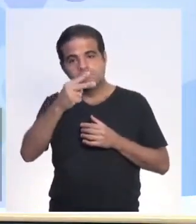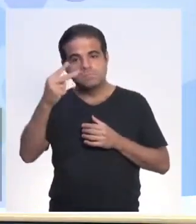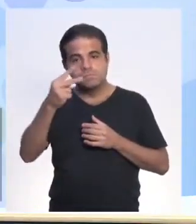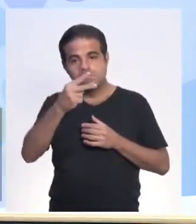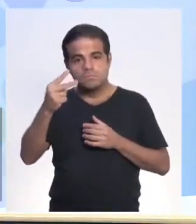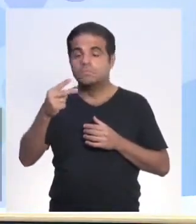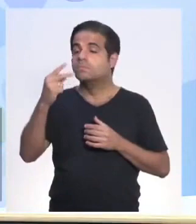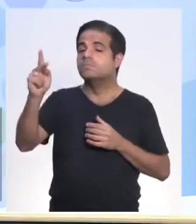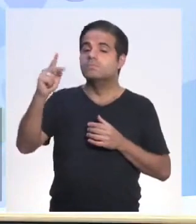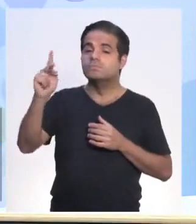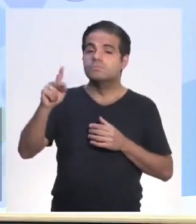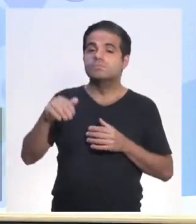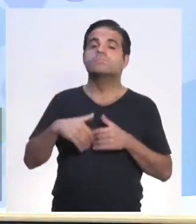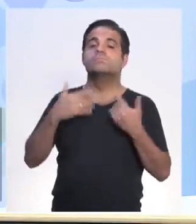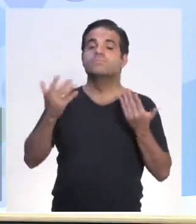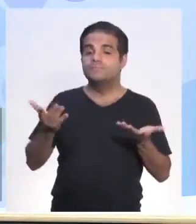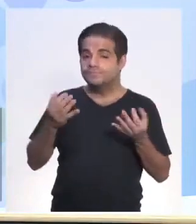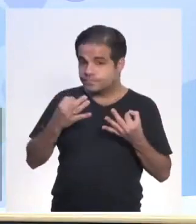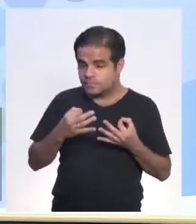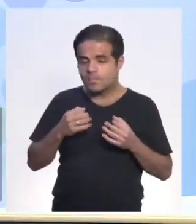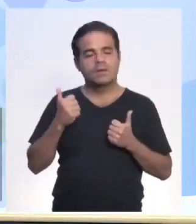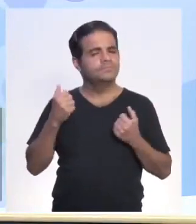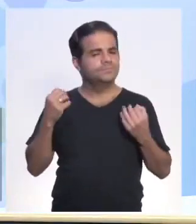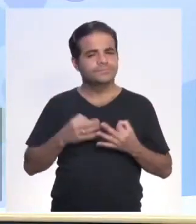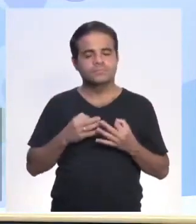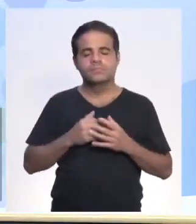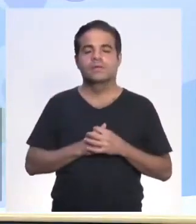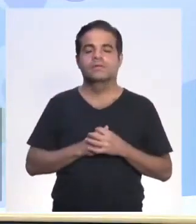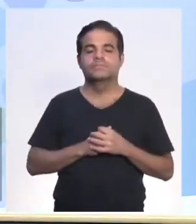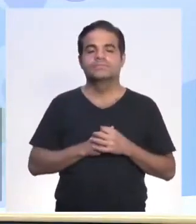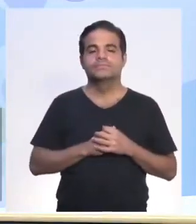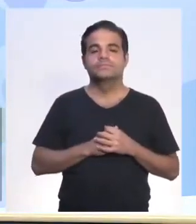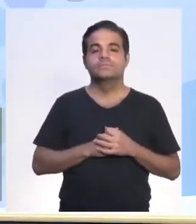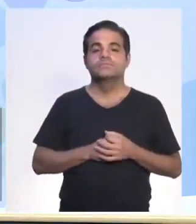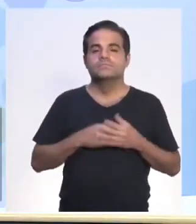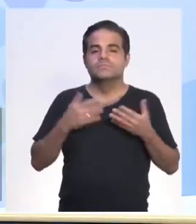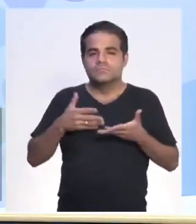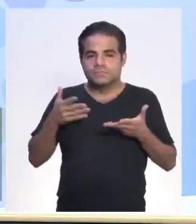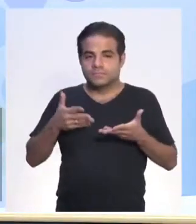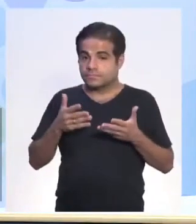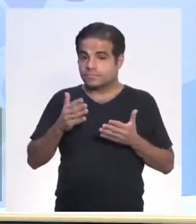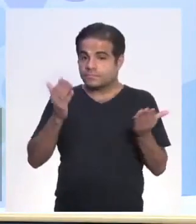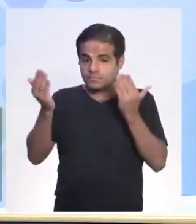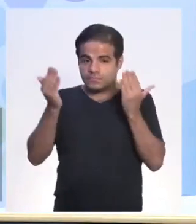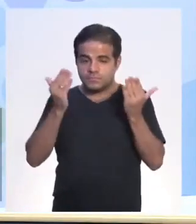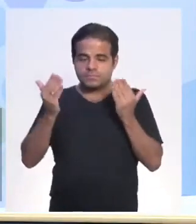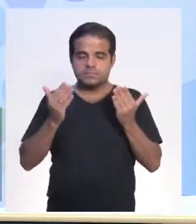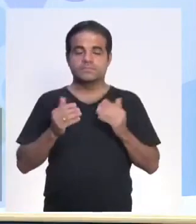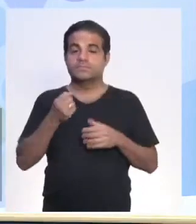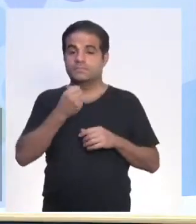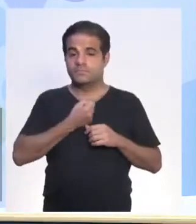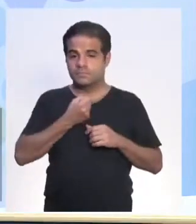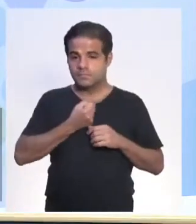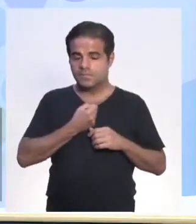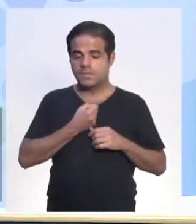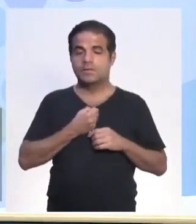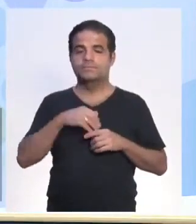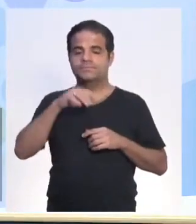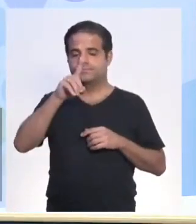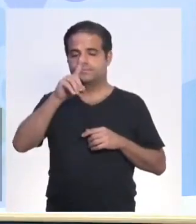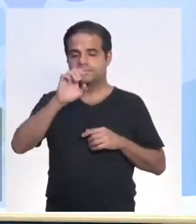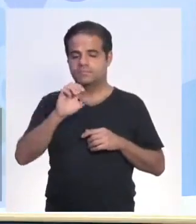1,22. E na sua, deu também? Perfeito. Agora, eu vou comparar esses números